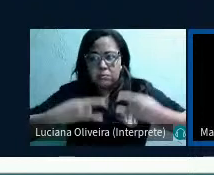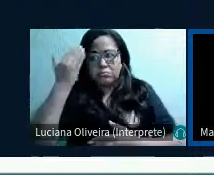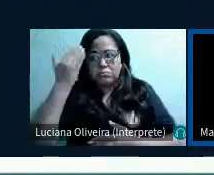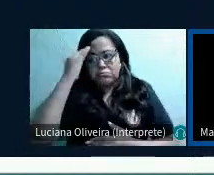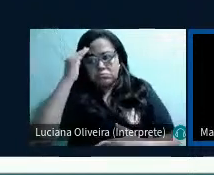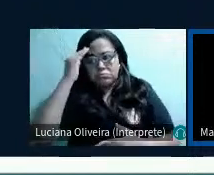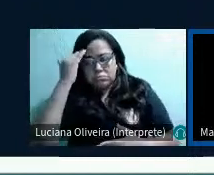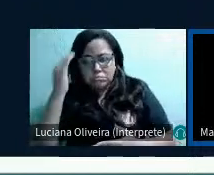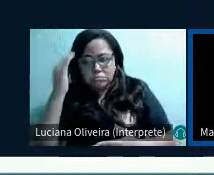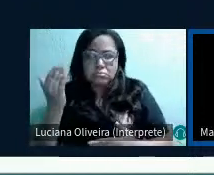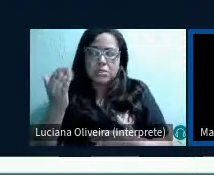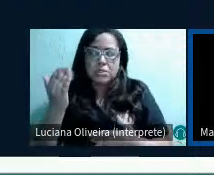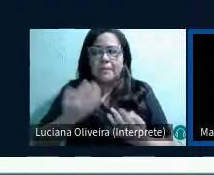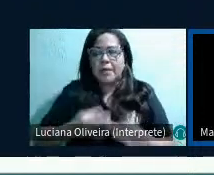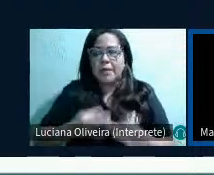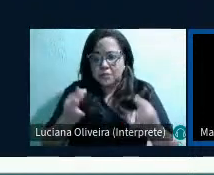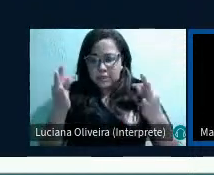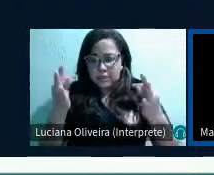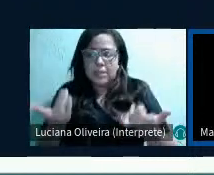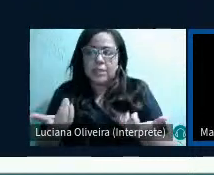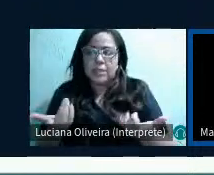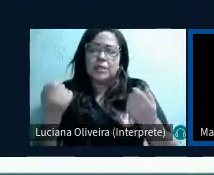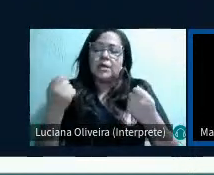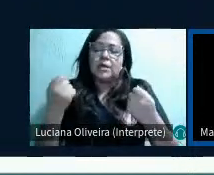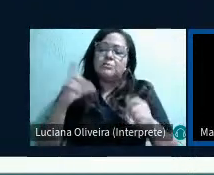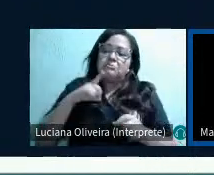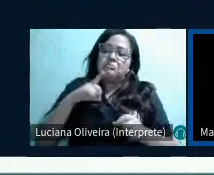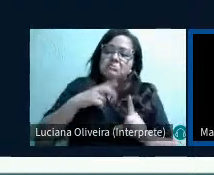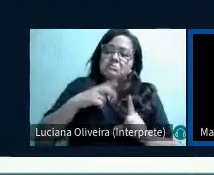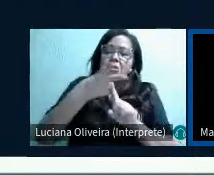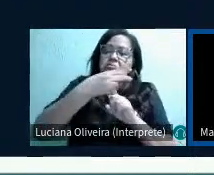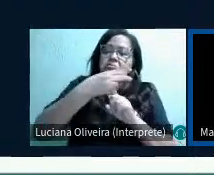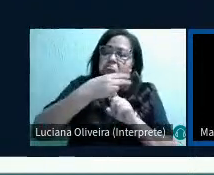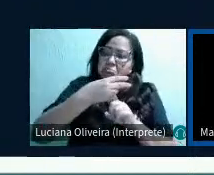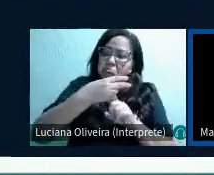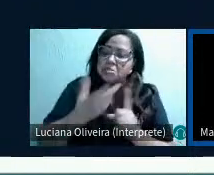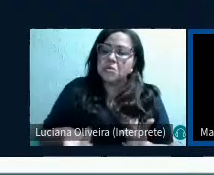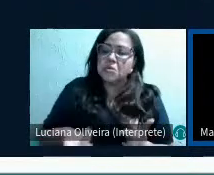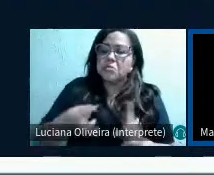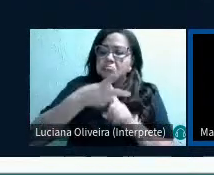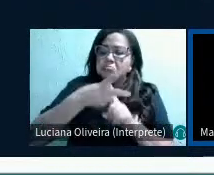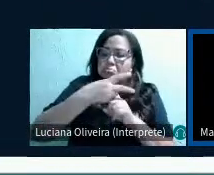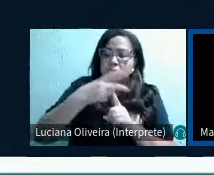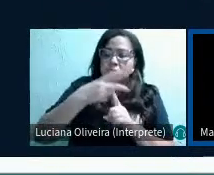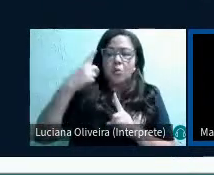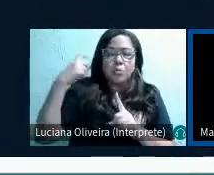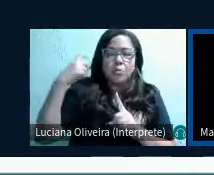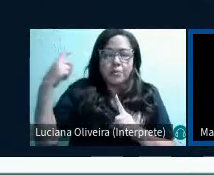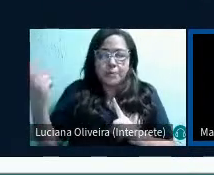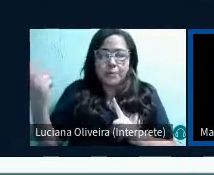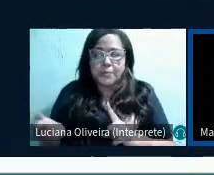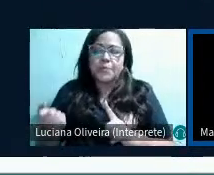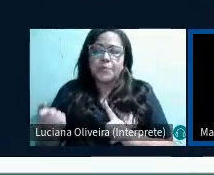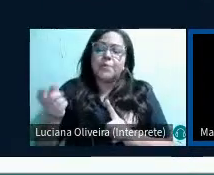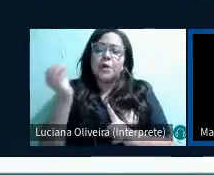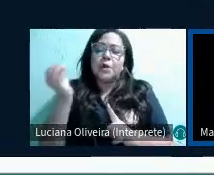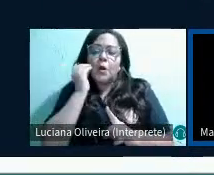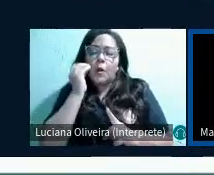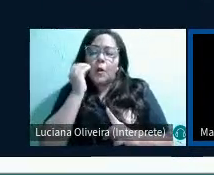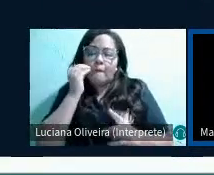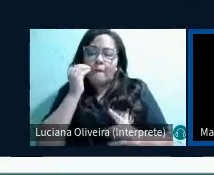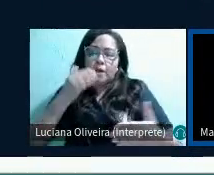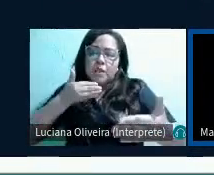sensores. Então, a gente tem sensor, como, por exemplo, o sensor ultrassônico, que vai identificar a distância que o robô está a determinada